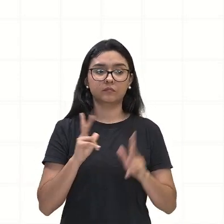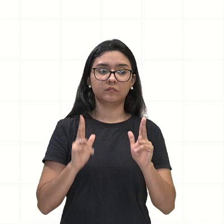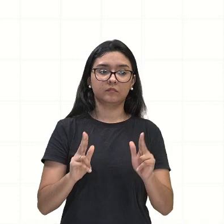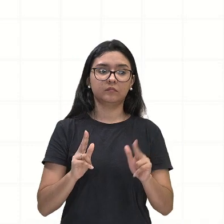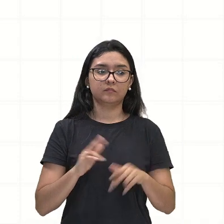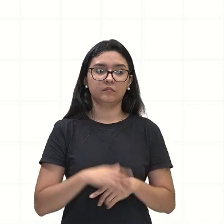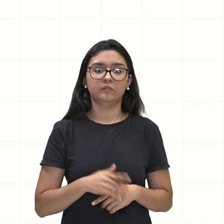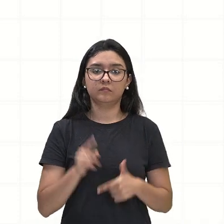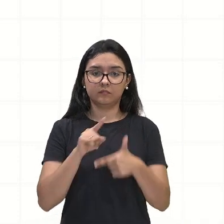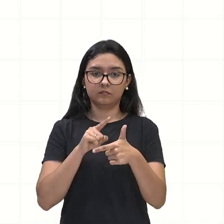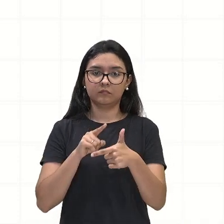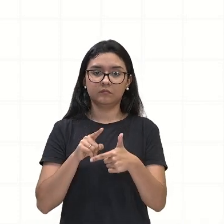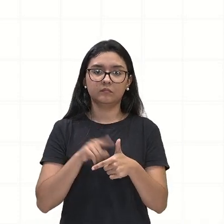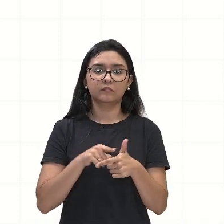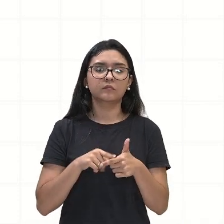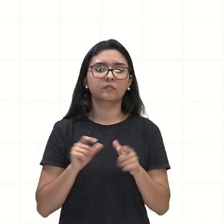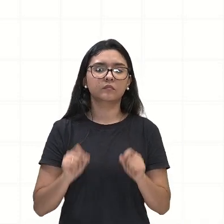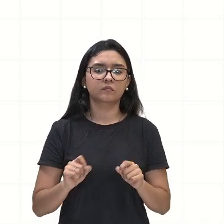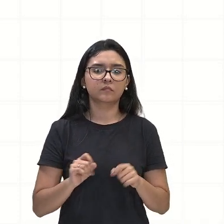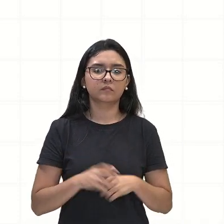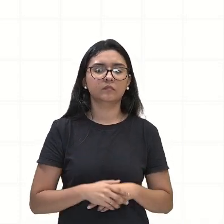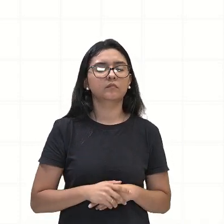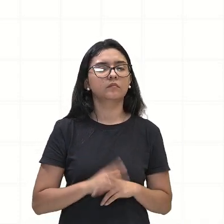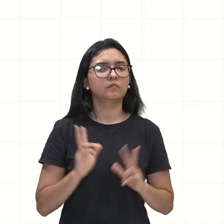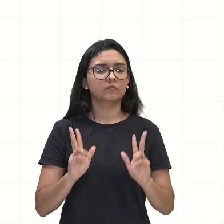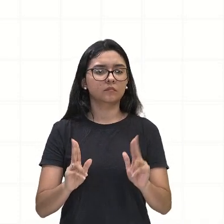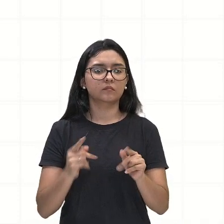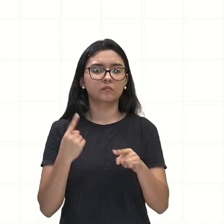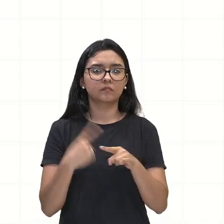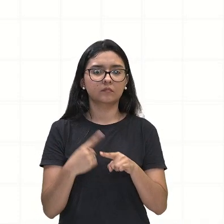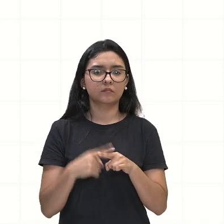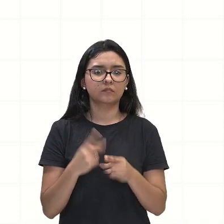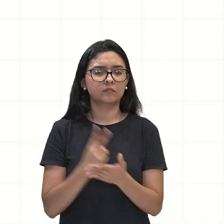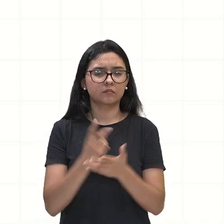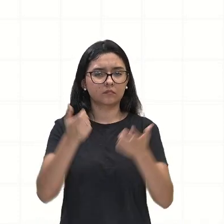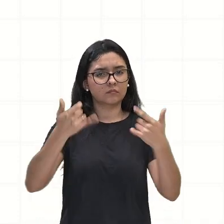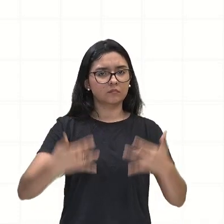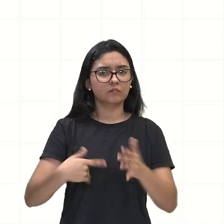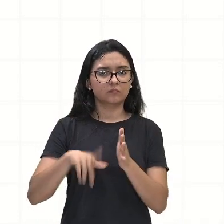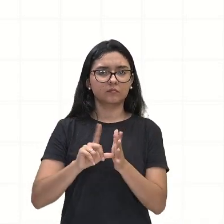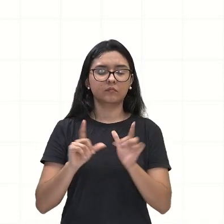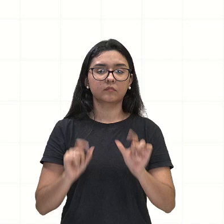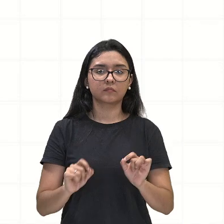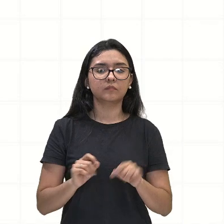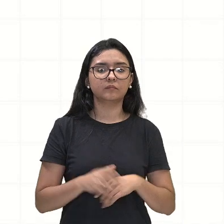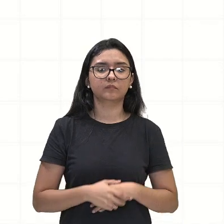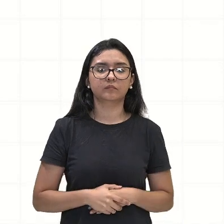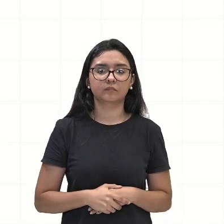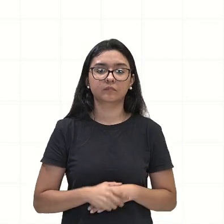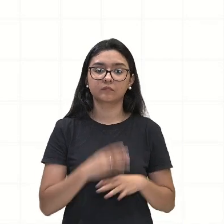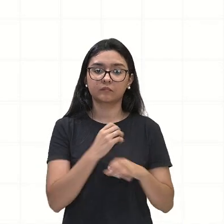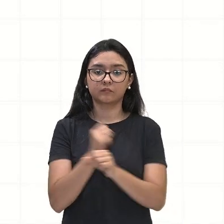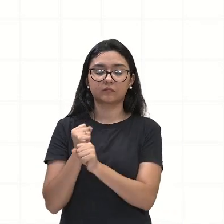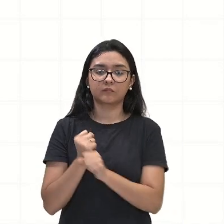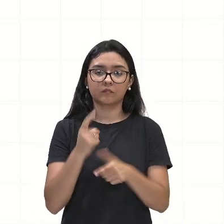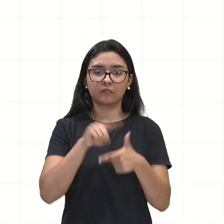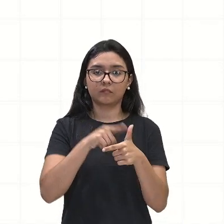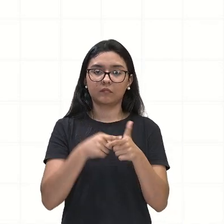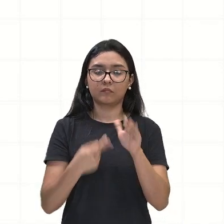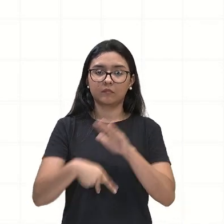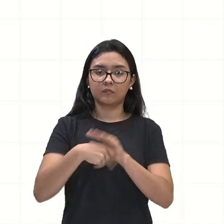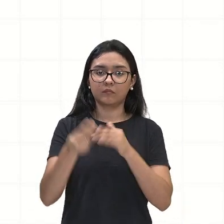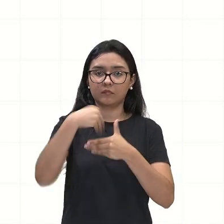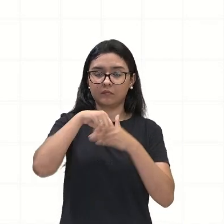então os triângulos são semelhantes. Por quê? É aquilo que eu sempre falo, né? Ó, a soma dos ângulos internos de um